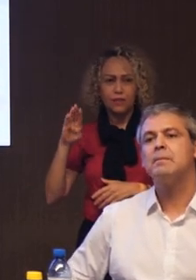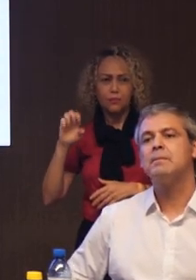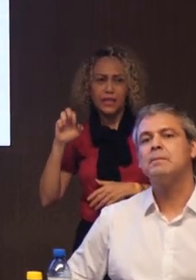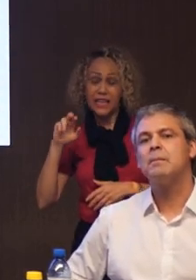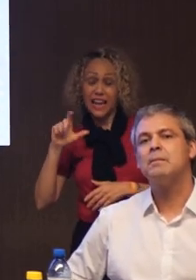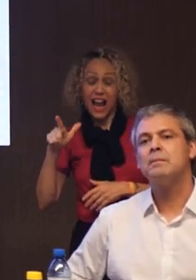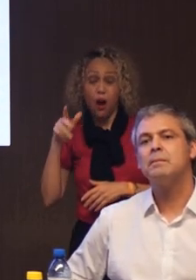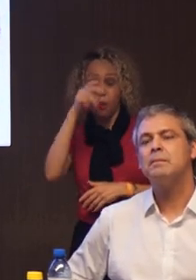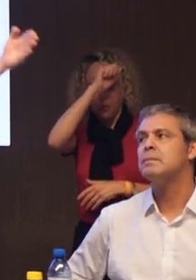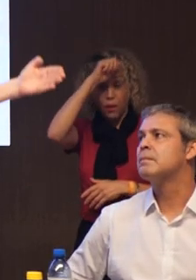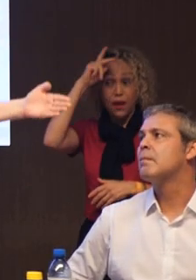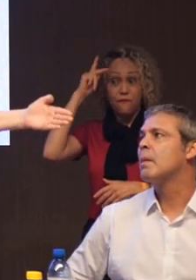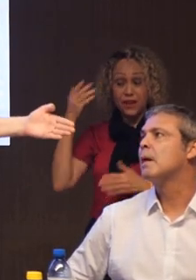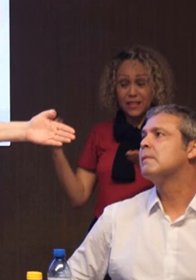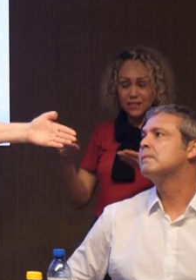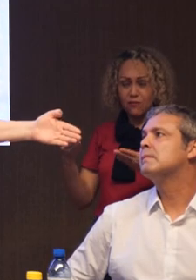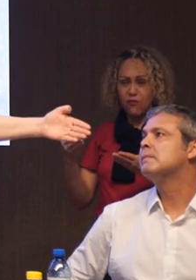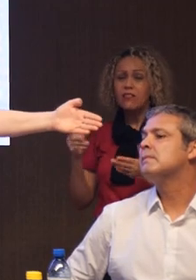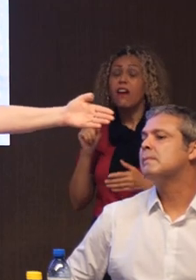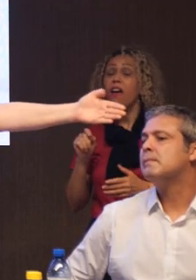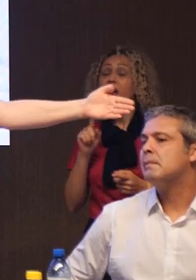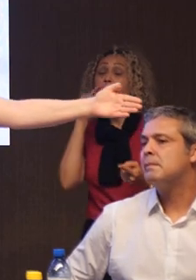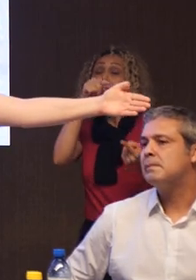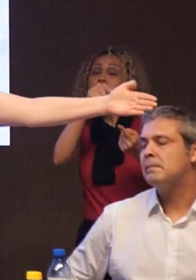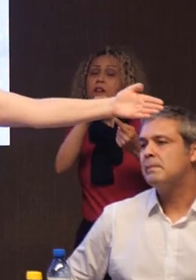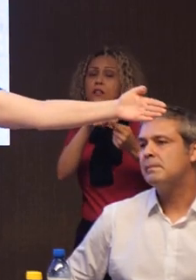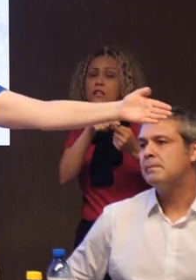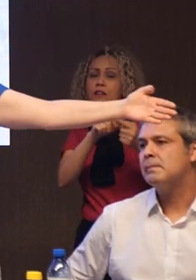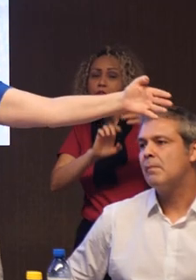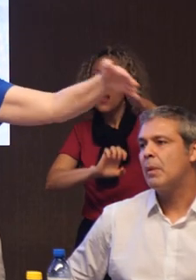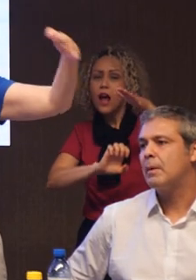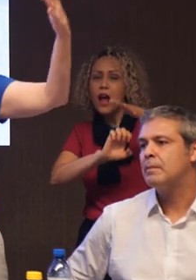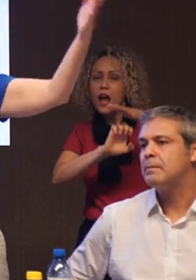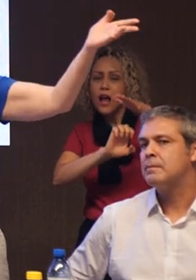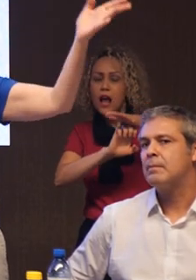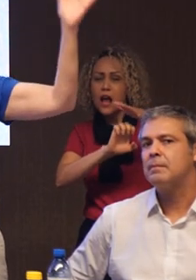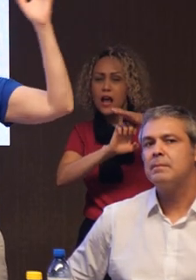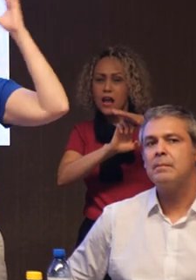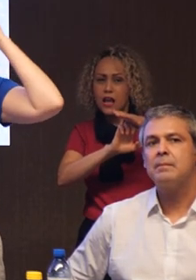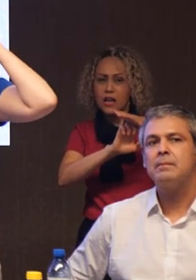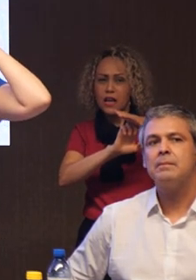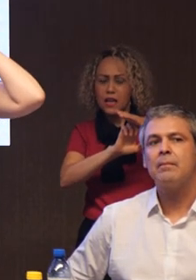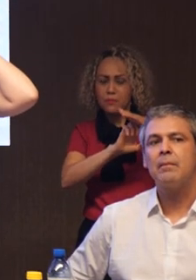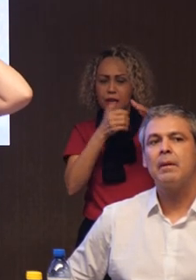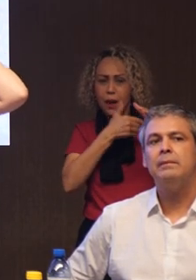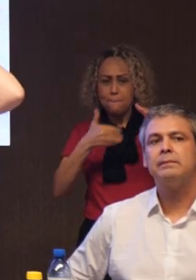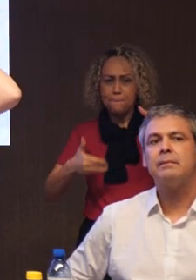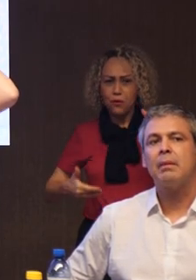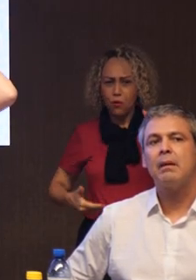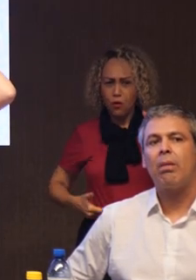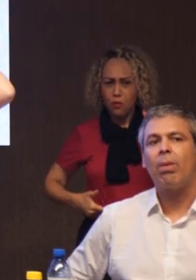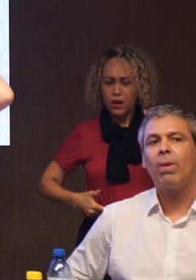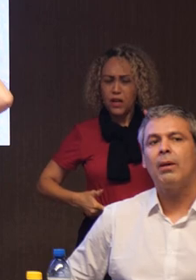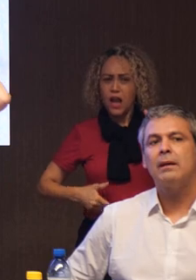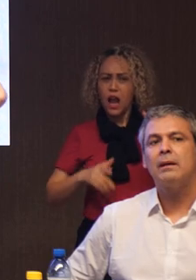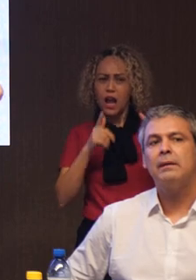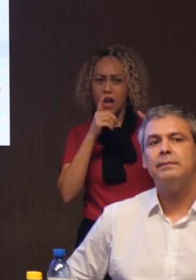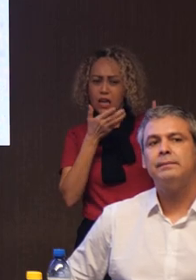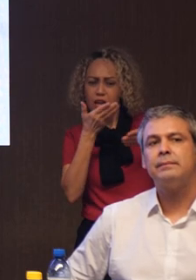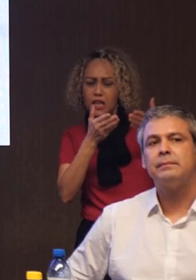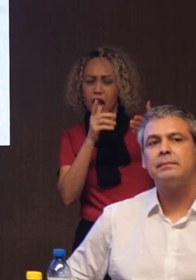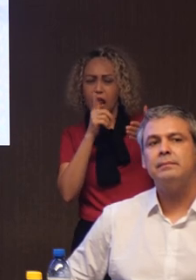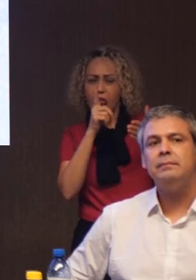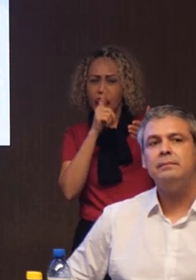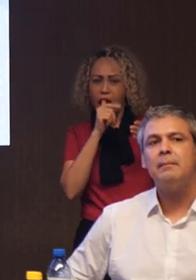dele neoliberal visa privatizar a autarquia e a empresa pública que trata da água